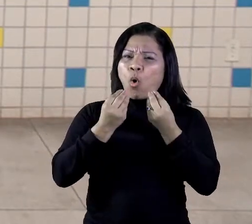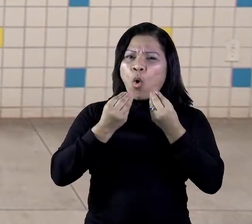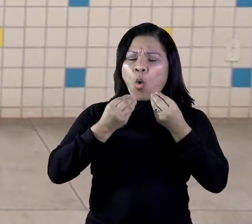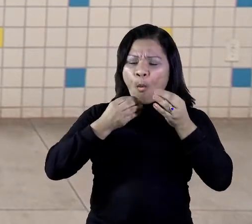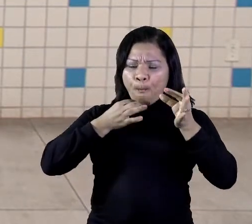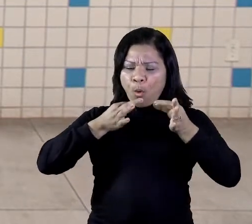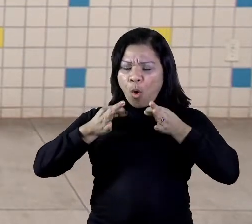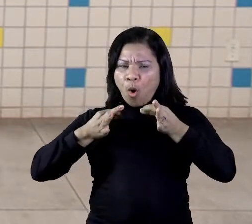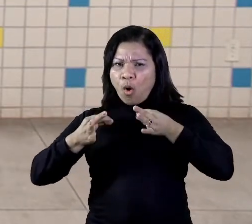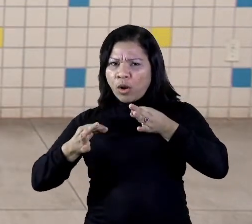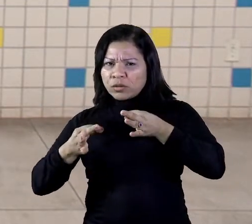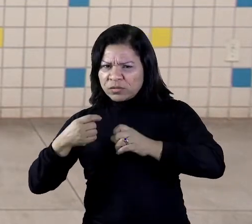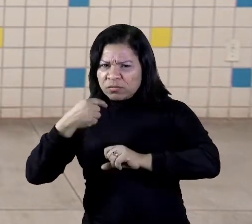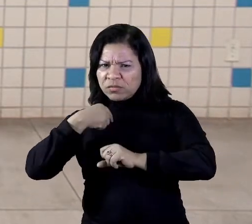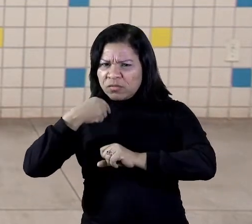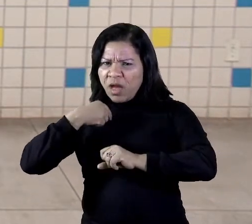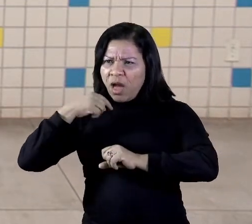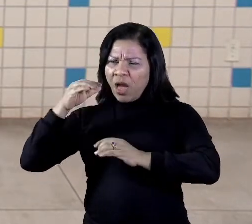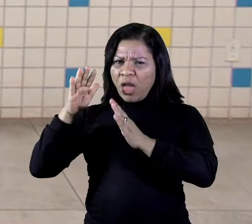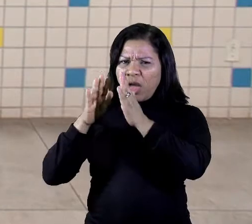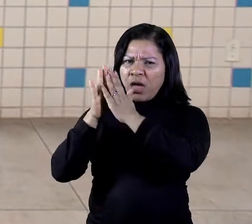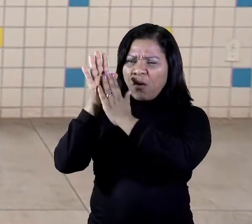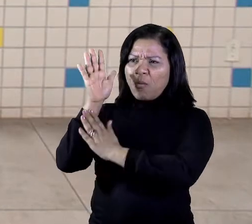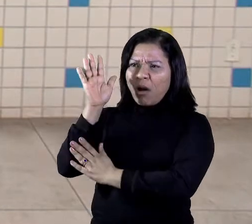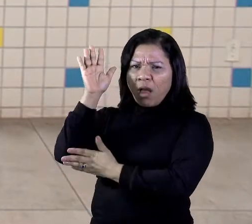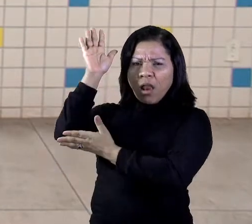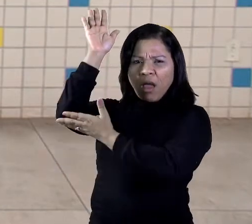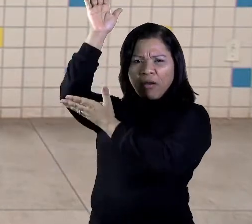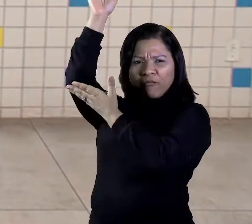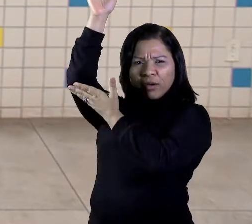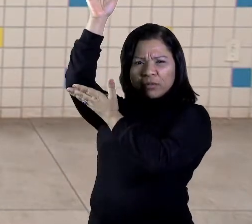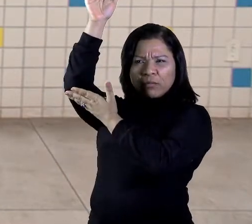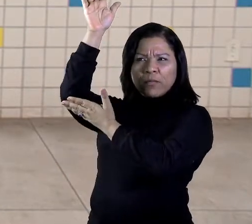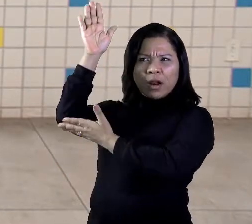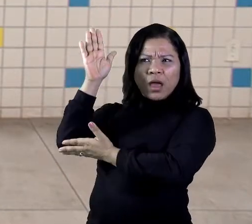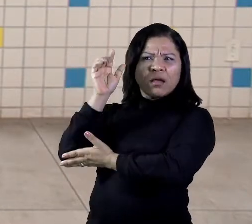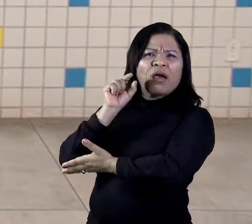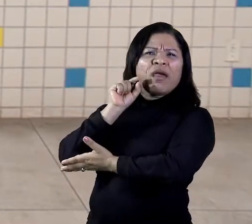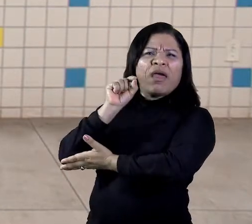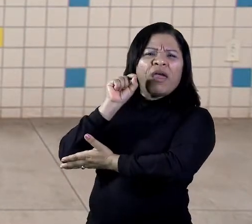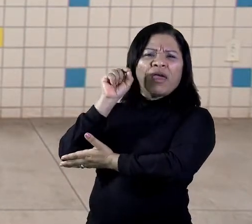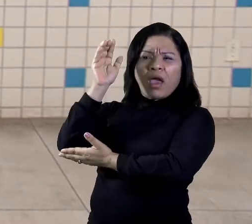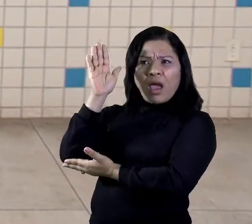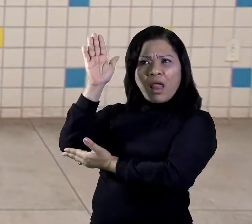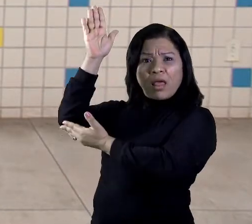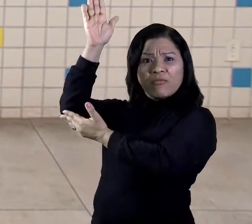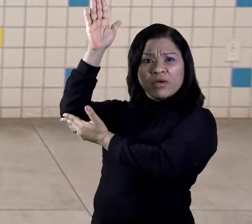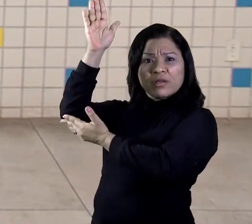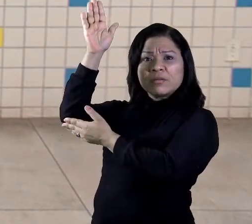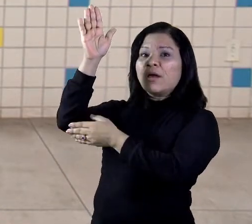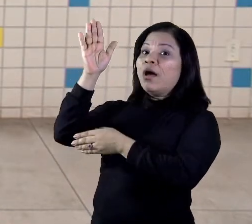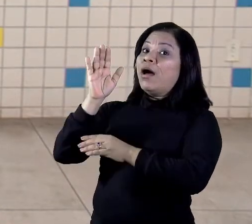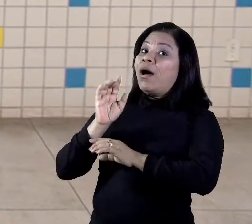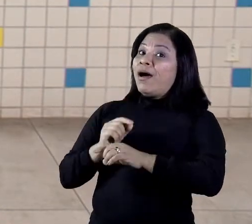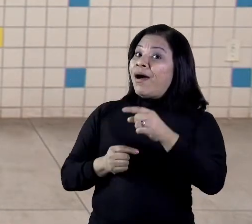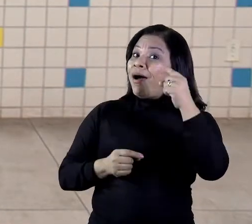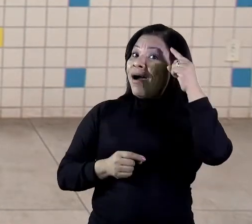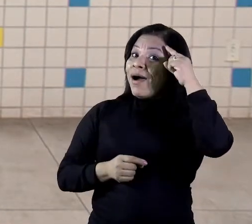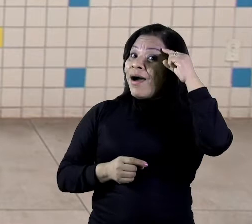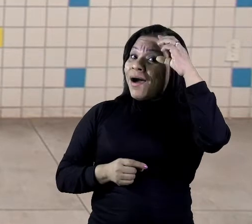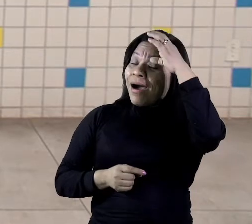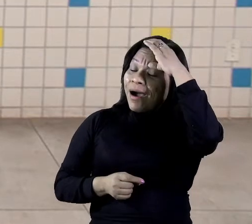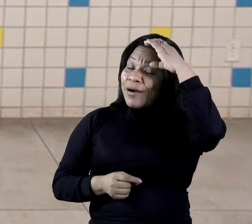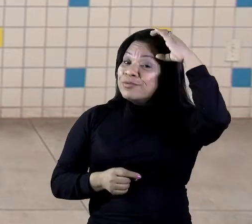meu braço, não é? Quem é que levanta o meu braço quando eu quero? É o cérebro. Com alguma